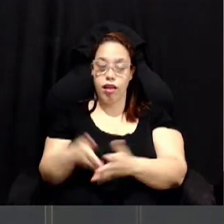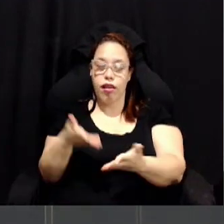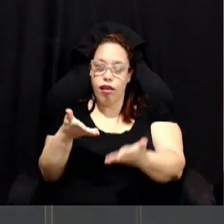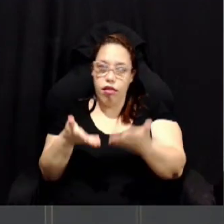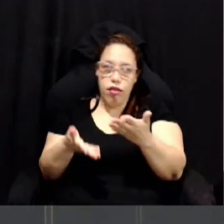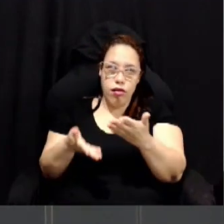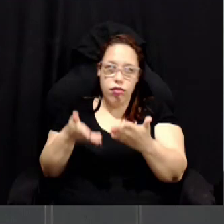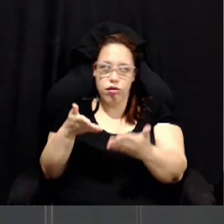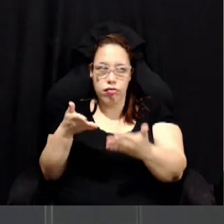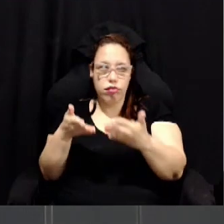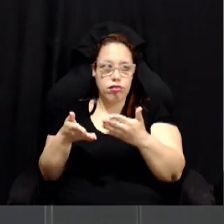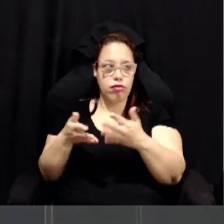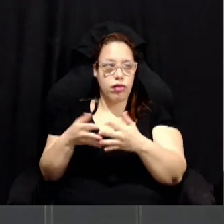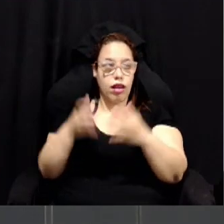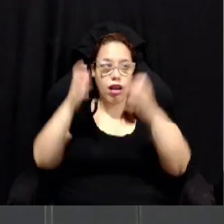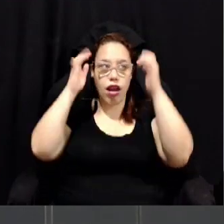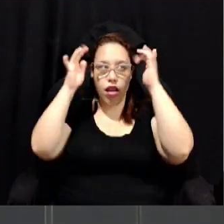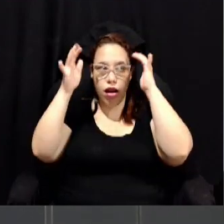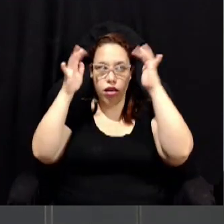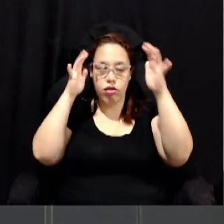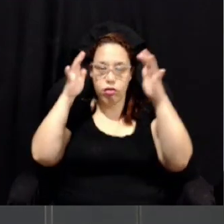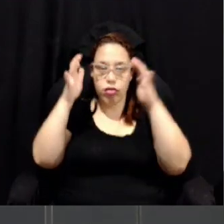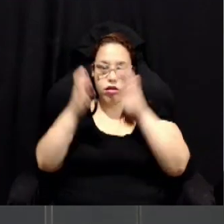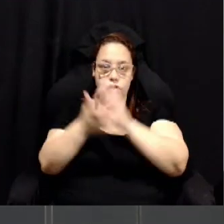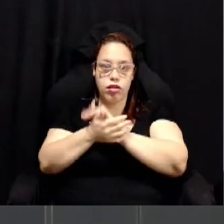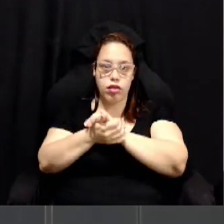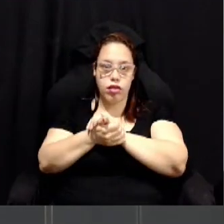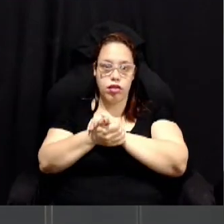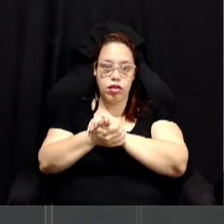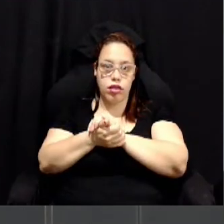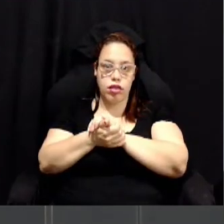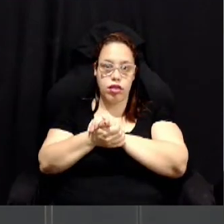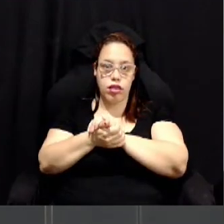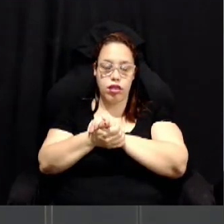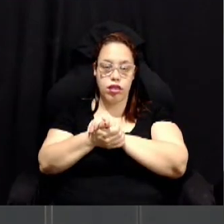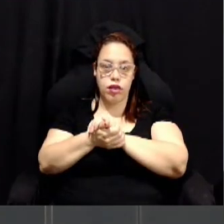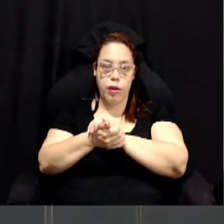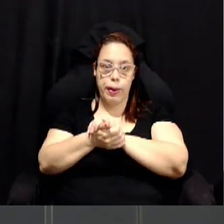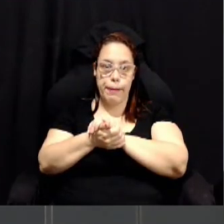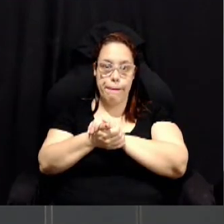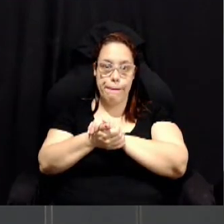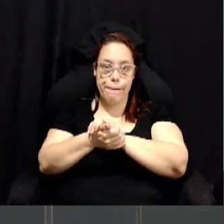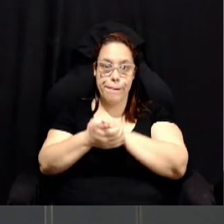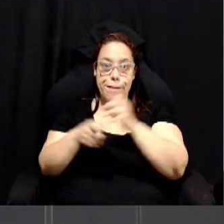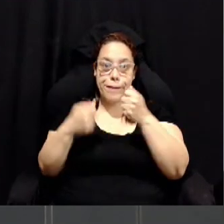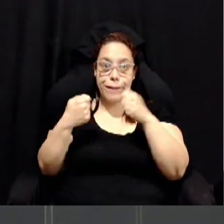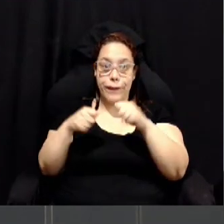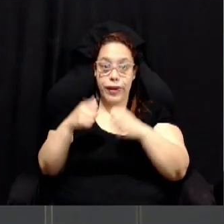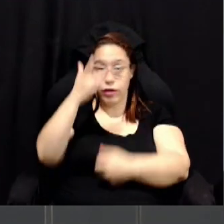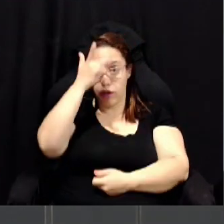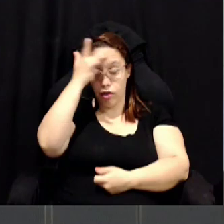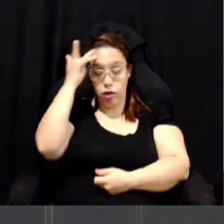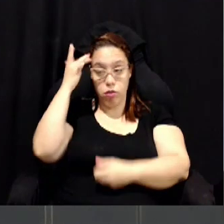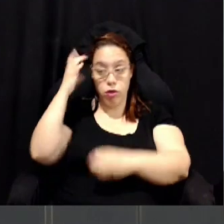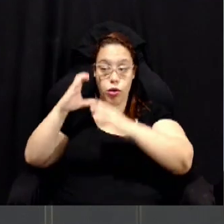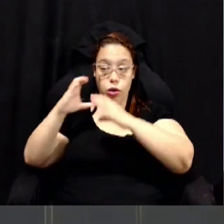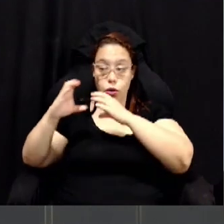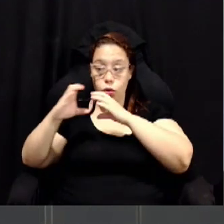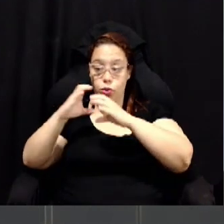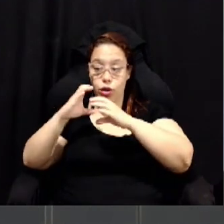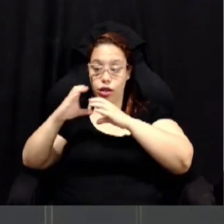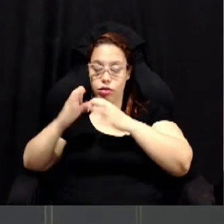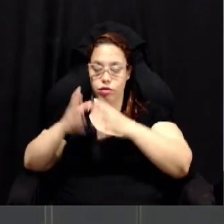às vezes criatividade, Sim. porque eles são muito apegados à rotina, né? Precisa de pessoas comunicativas. Então